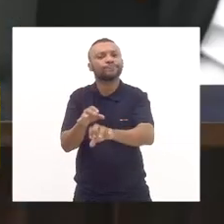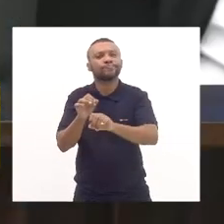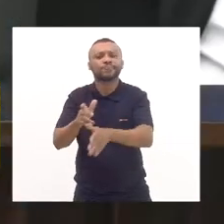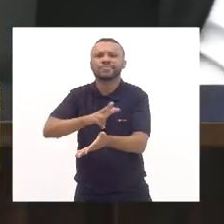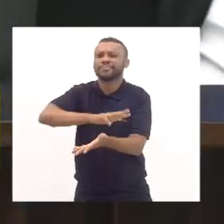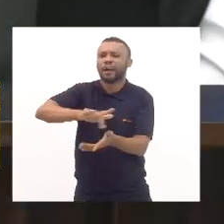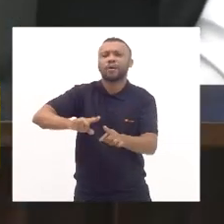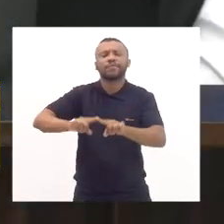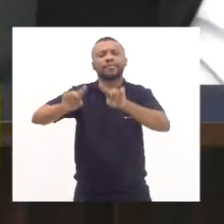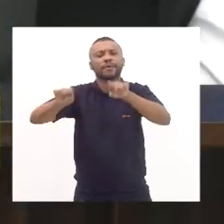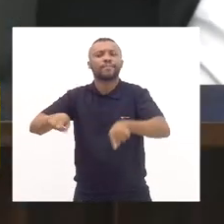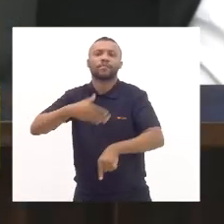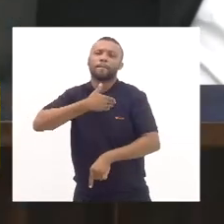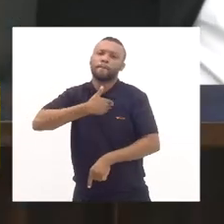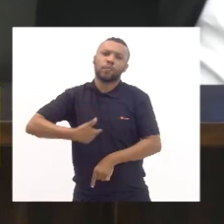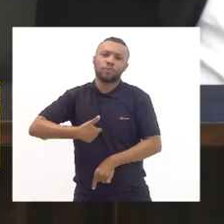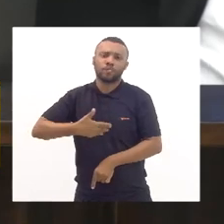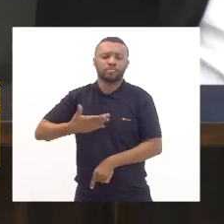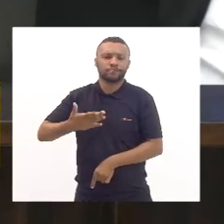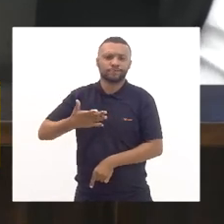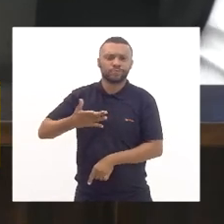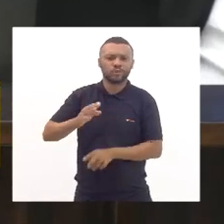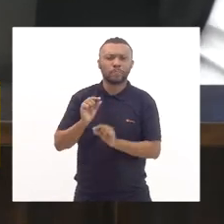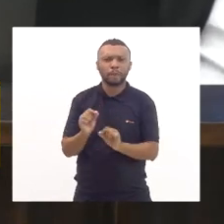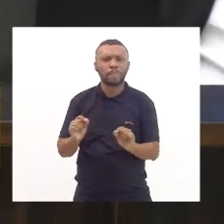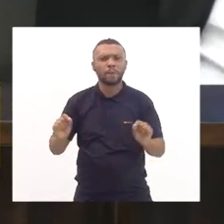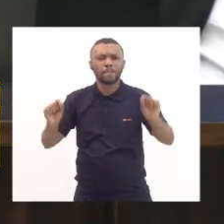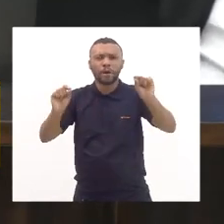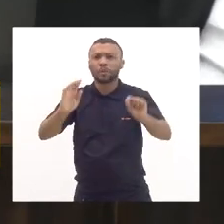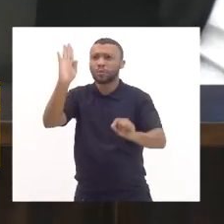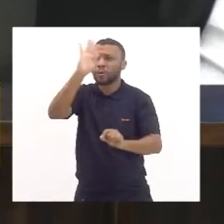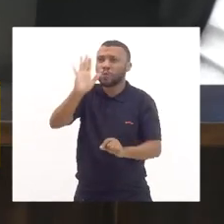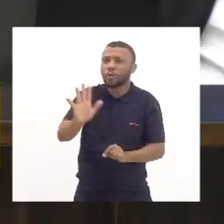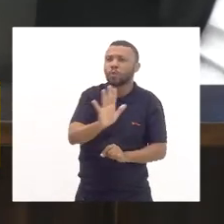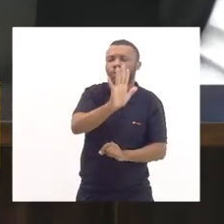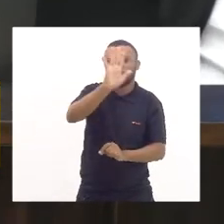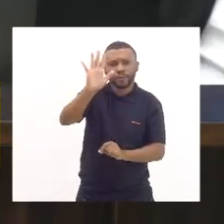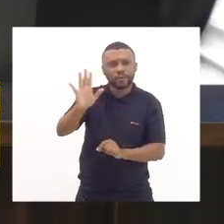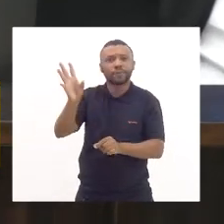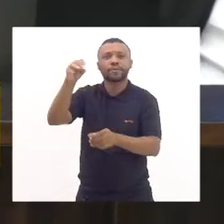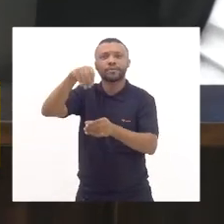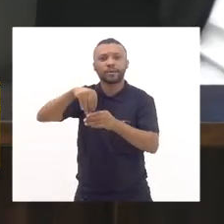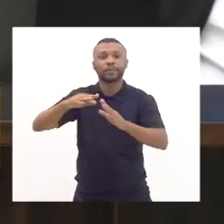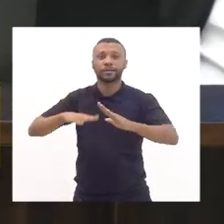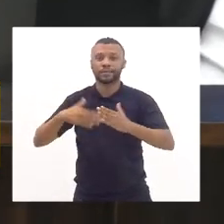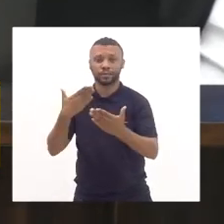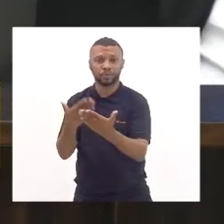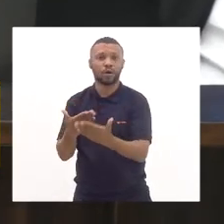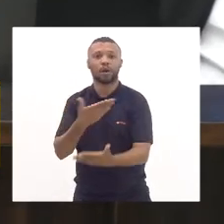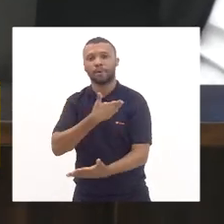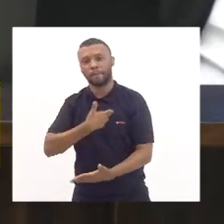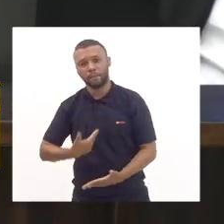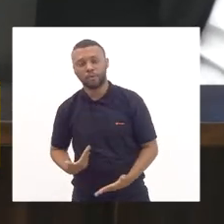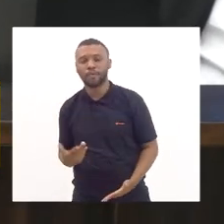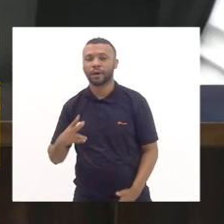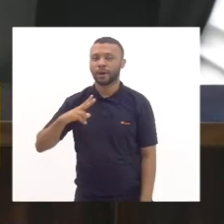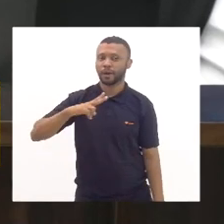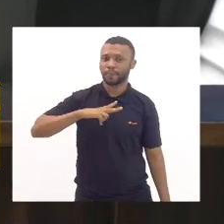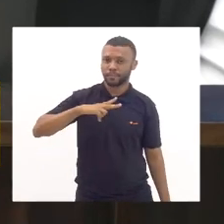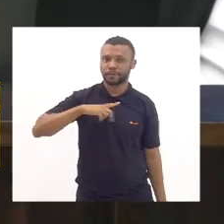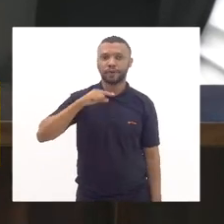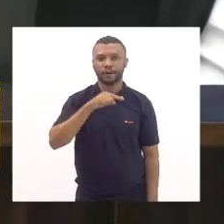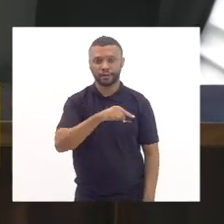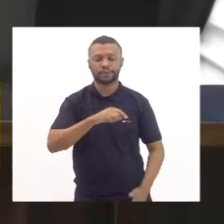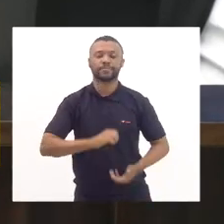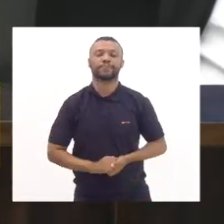de servidores públicos de todo o Brasil, em escolas públicas e privadas.